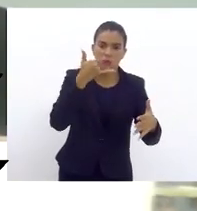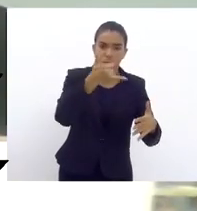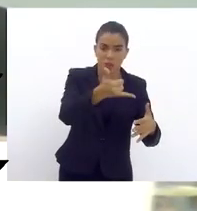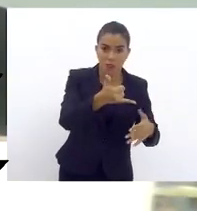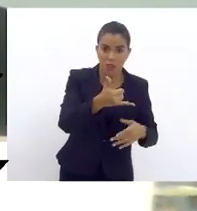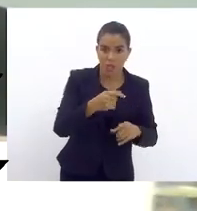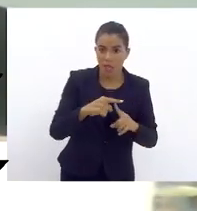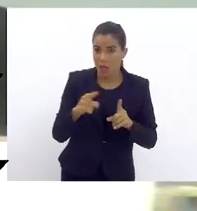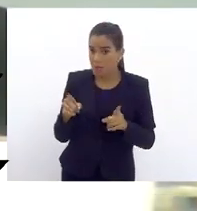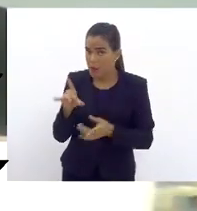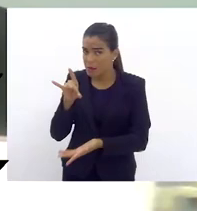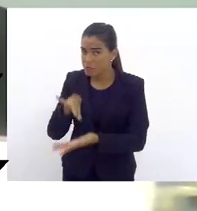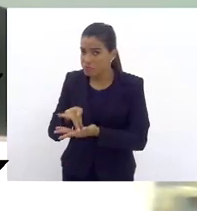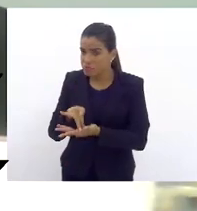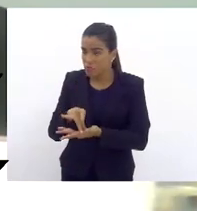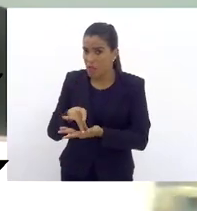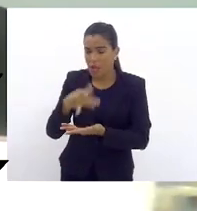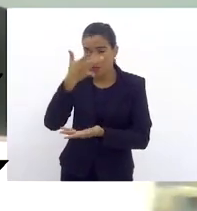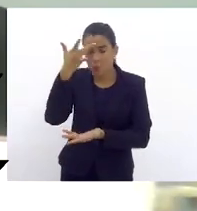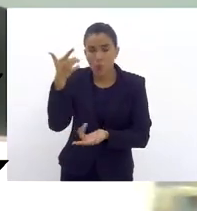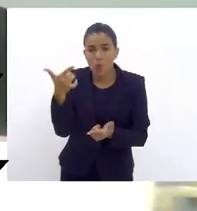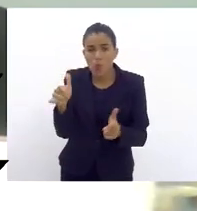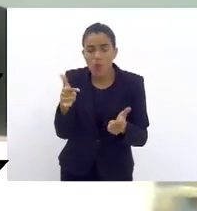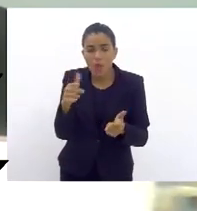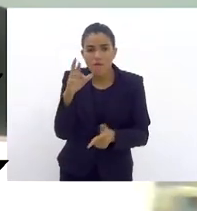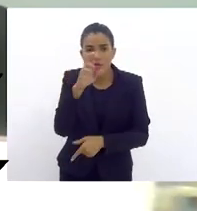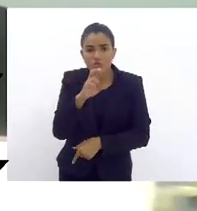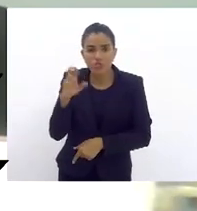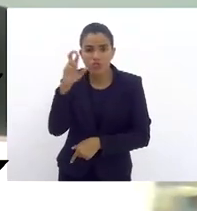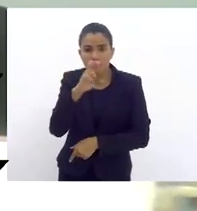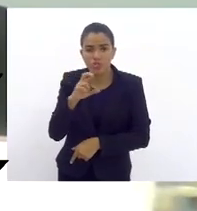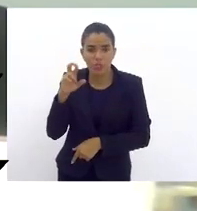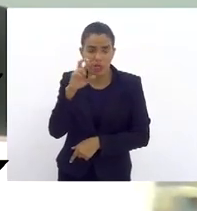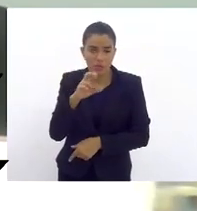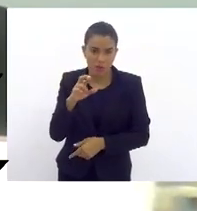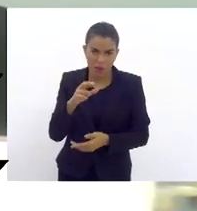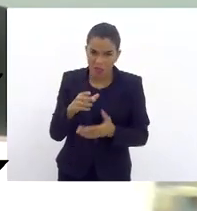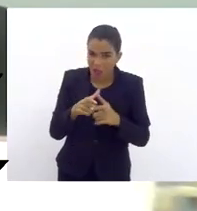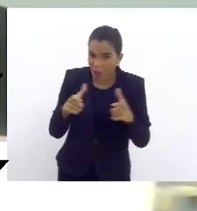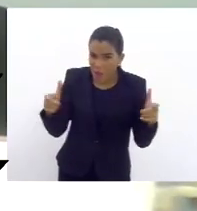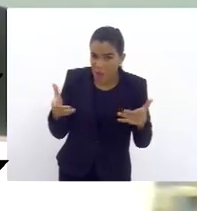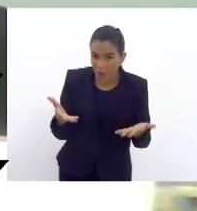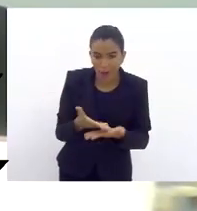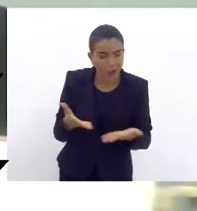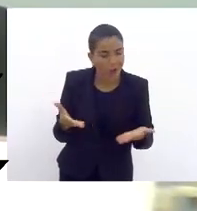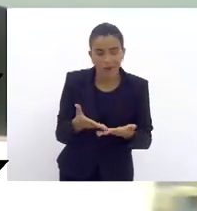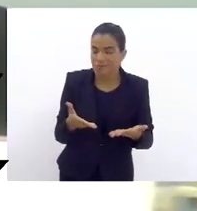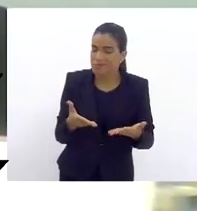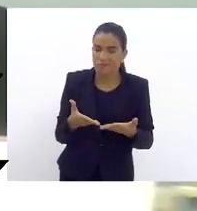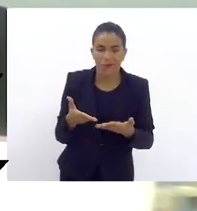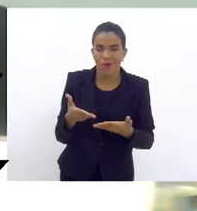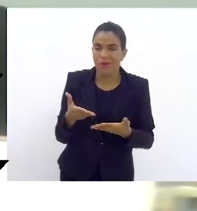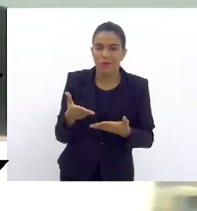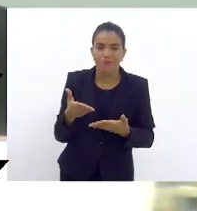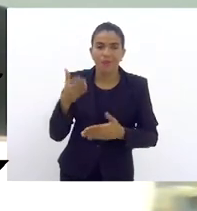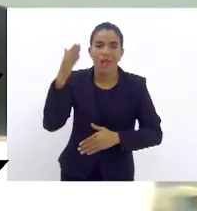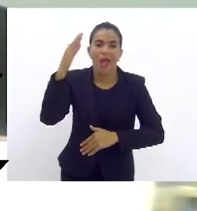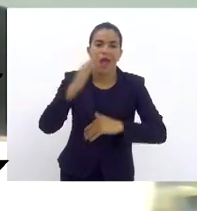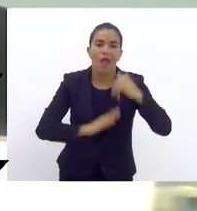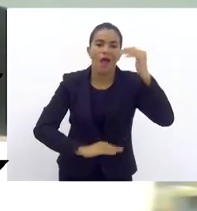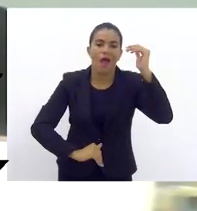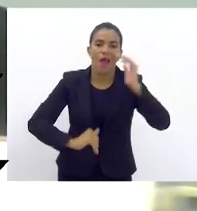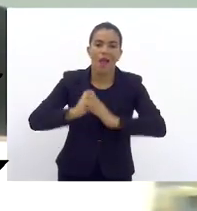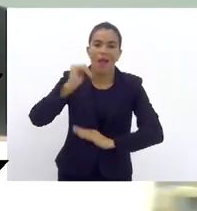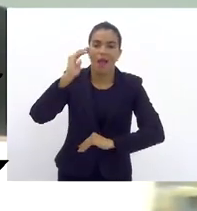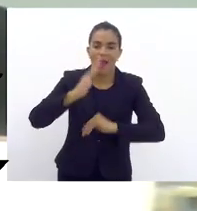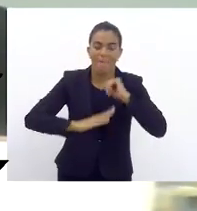não tem porque ainda muitas pessoas não estão dando Sião e sabemos que não aumentou agora a prática do racismo religioso Não aumentou